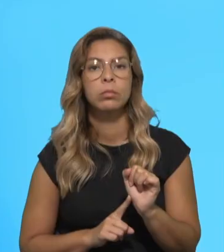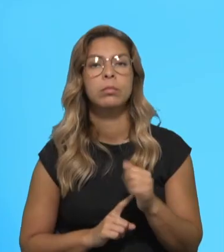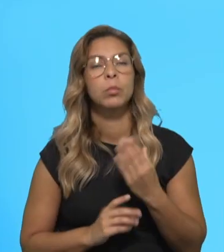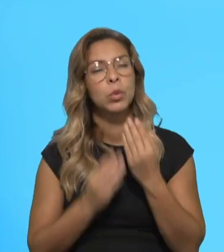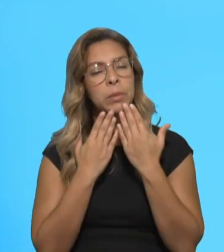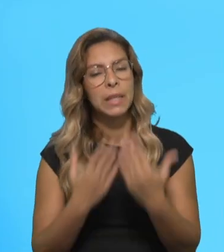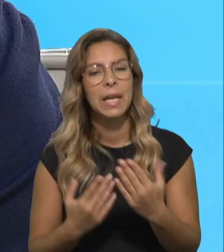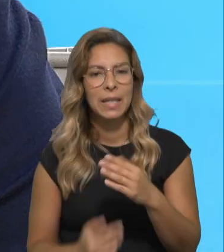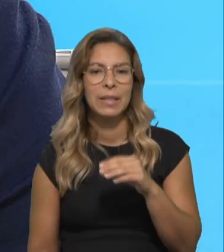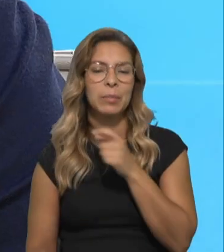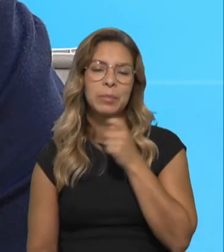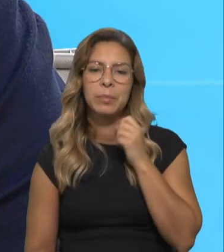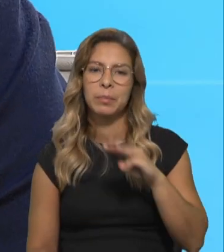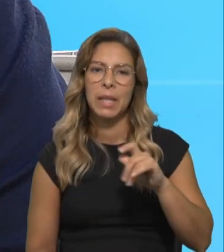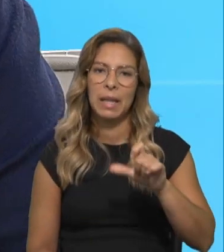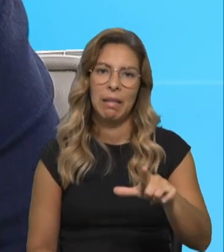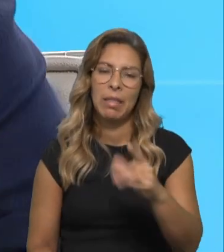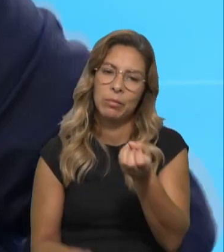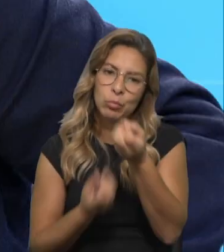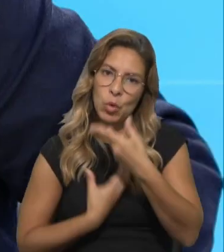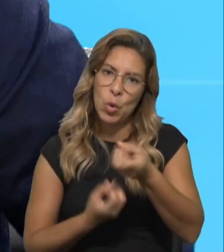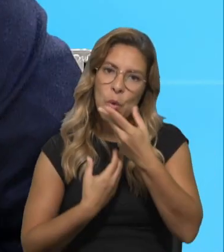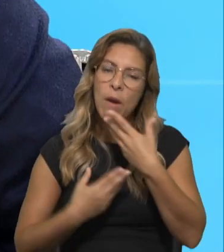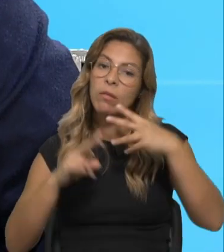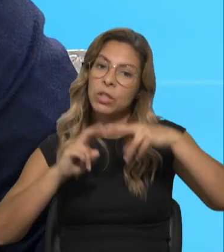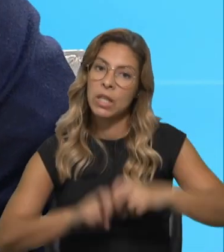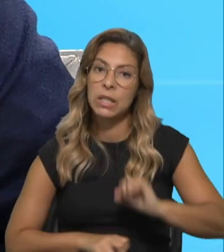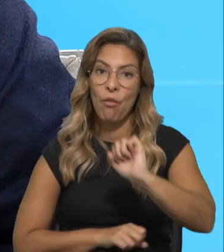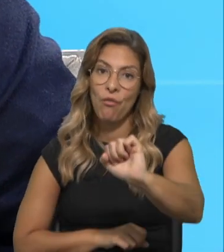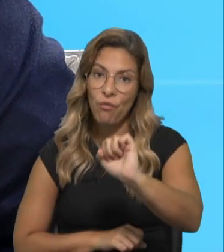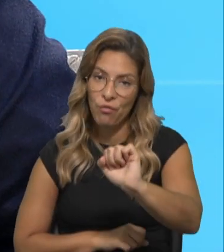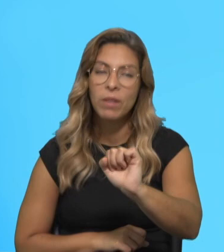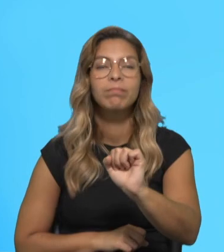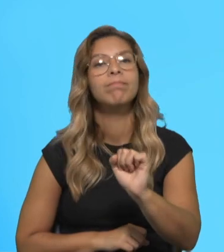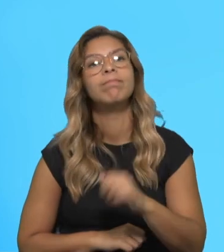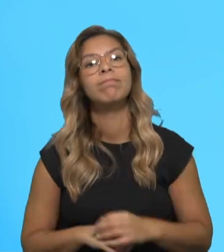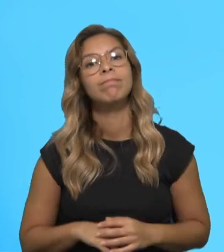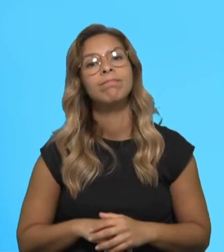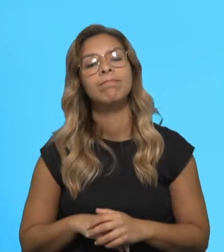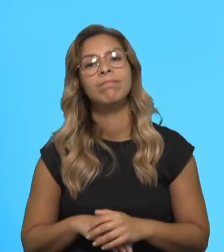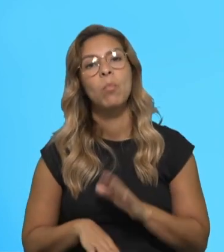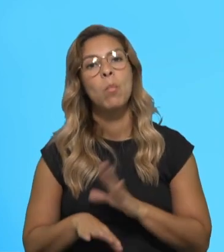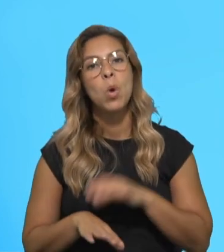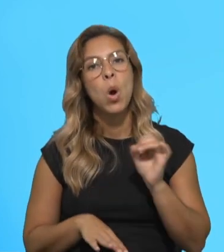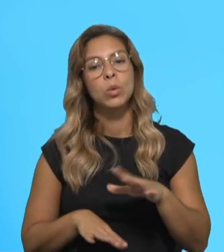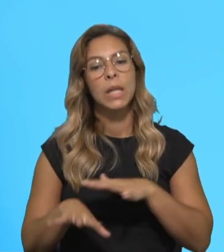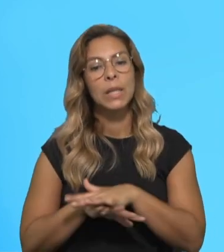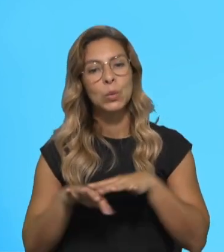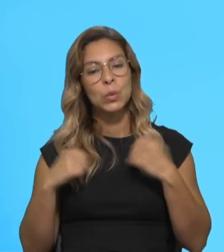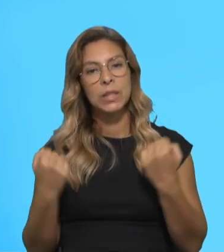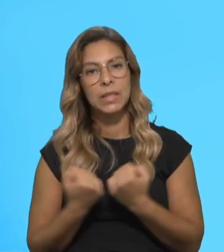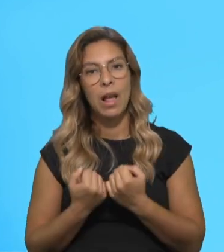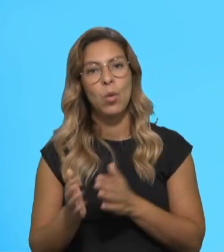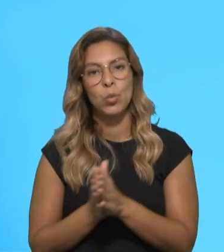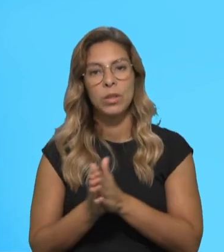Miguel Neto, por ter partilhado neste programa a investigação que realizou em torno do uso das redes sociais por parte do